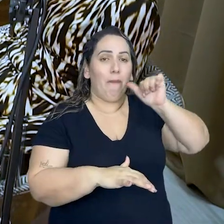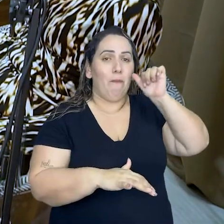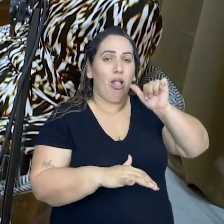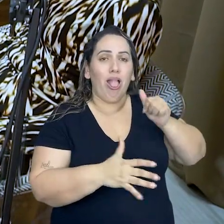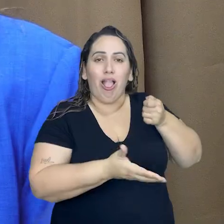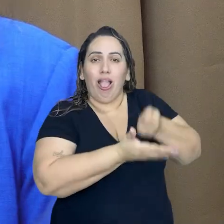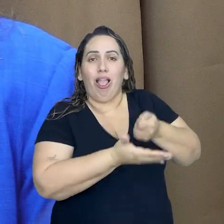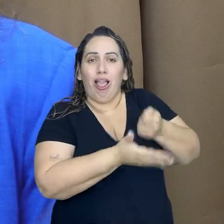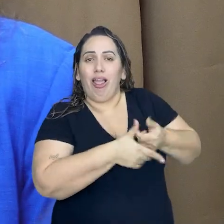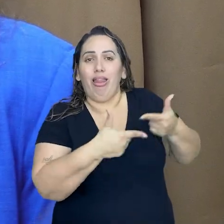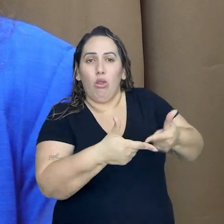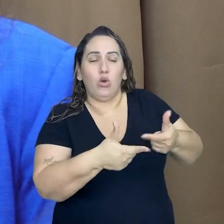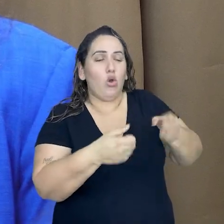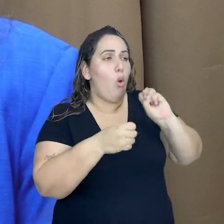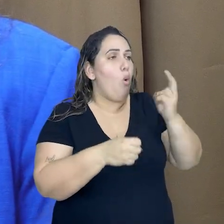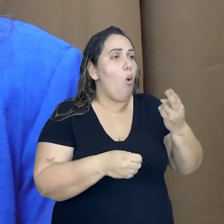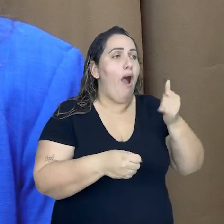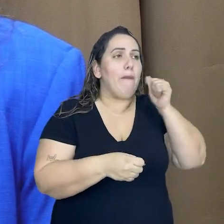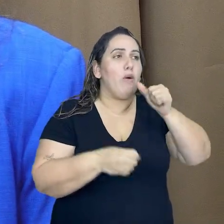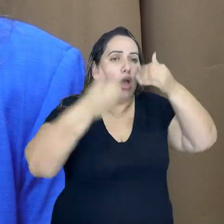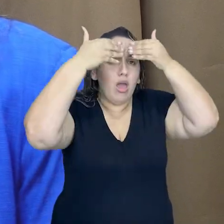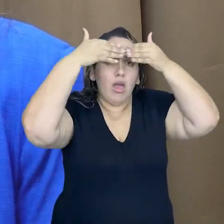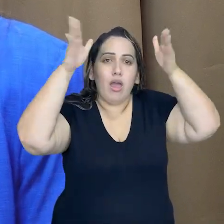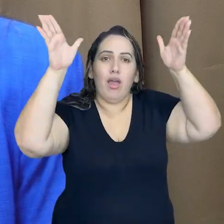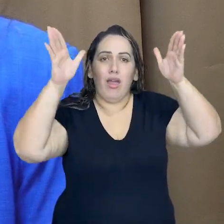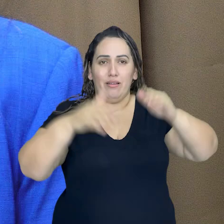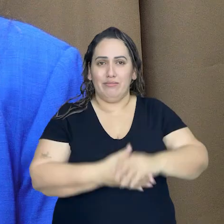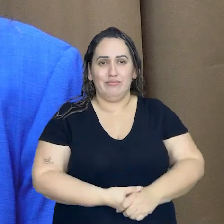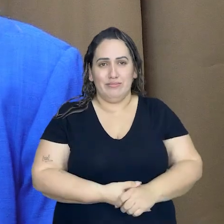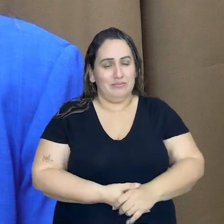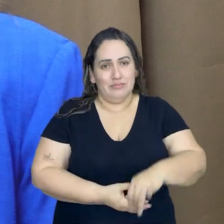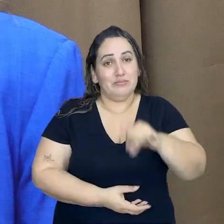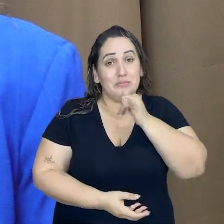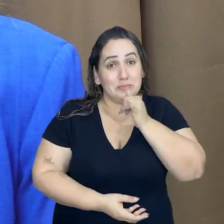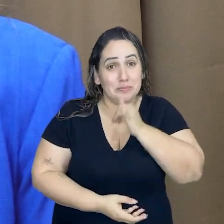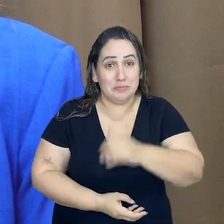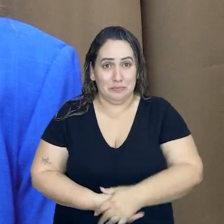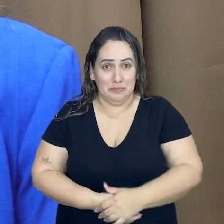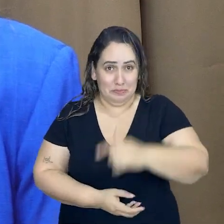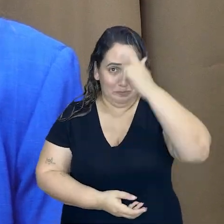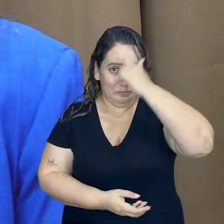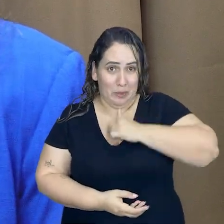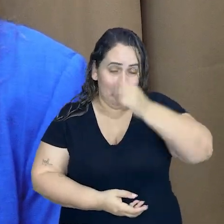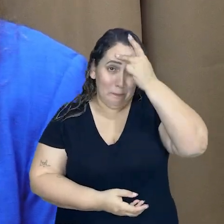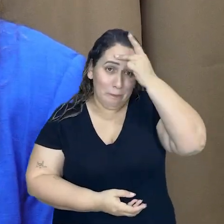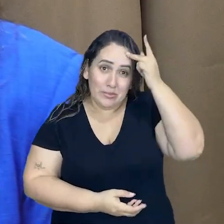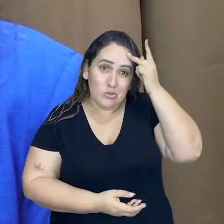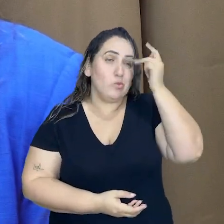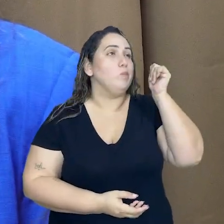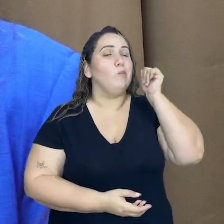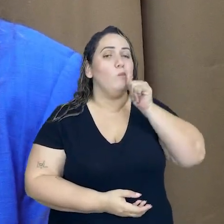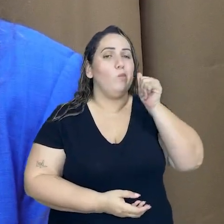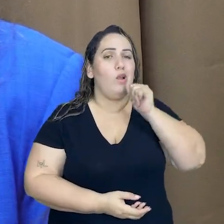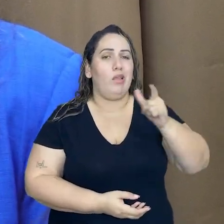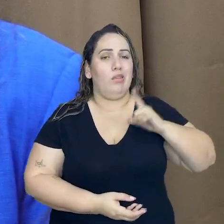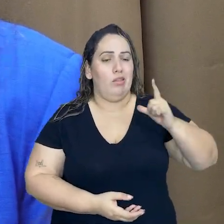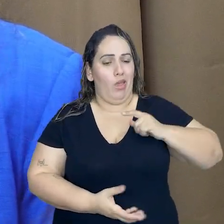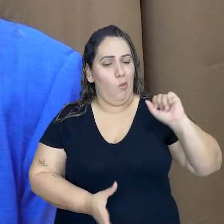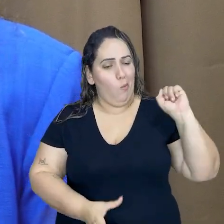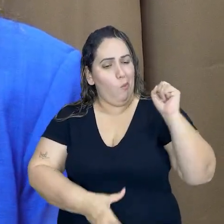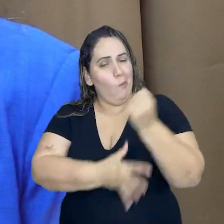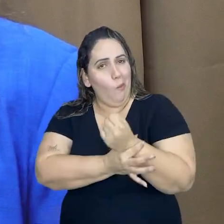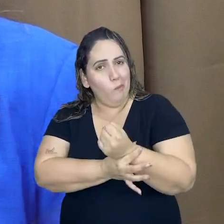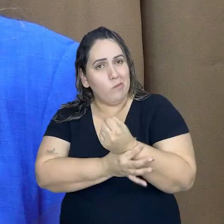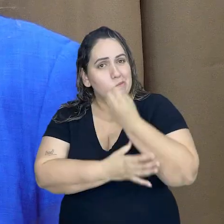além disso, as políticas públicas, entendeu, que direcionam por exemplo, os estatutos políticos, né?